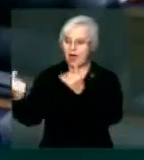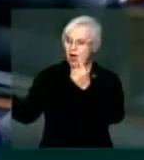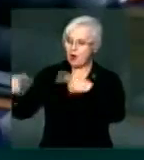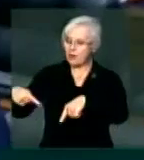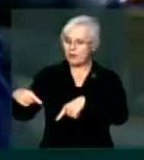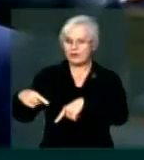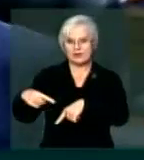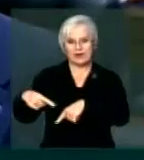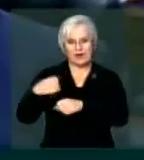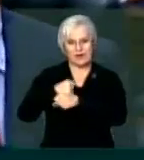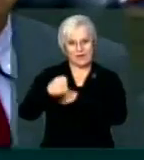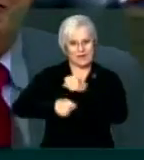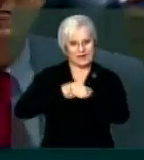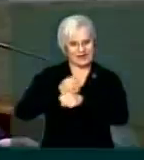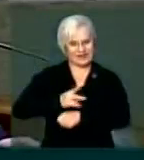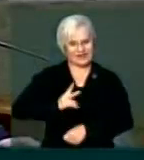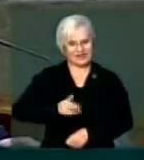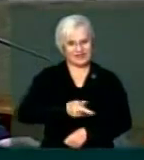que vem.